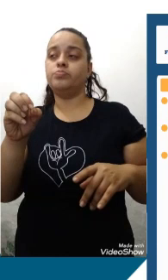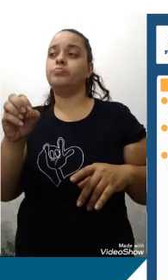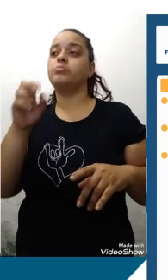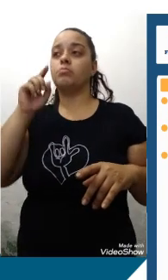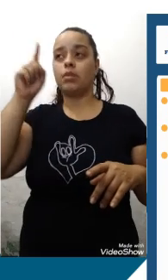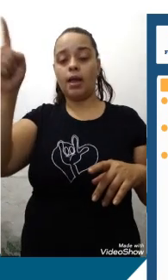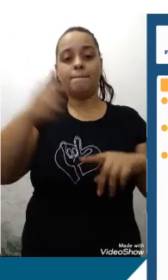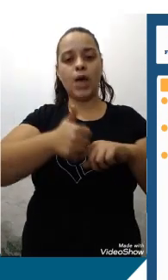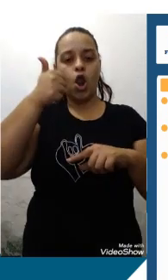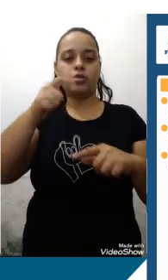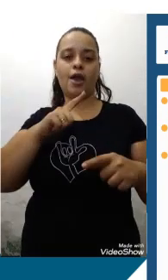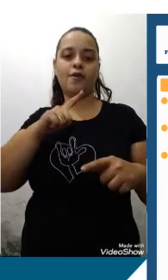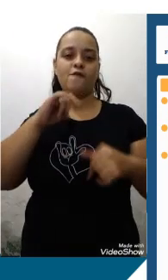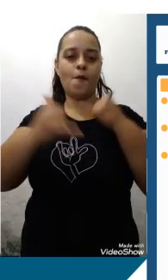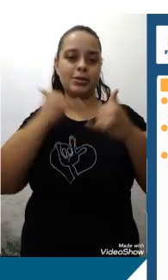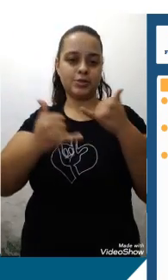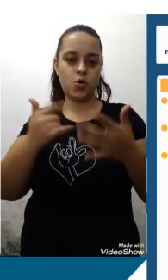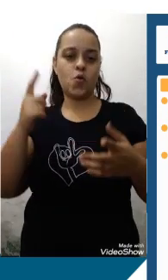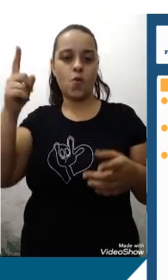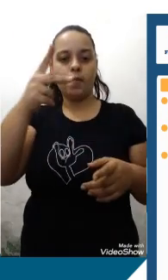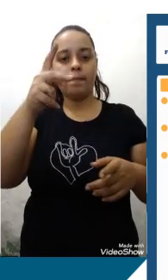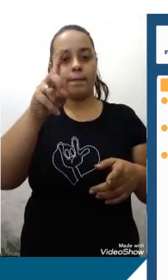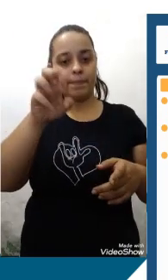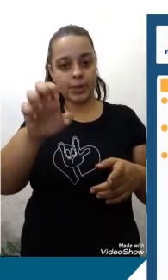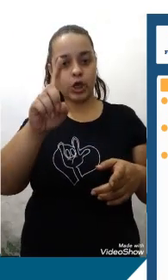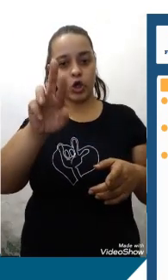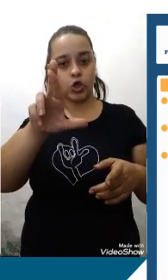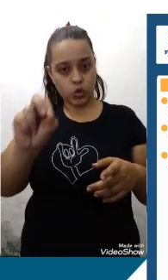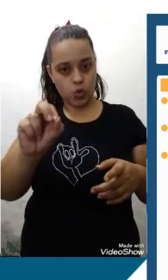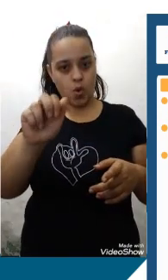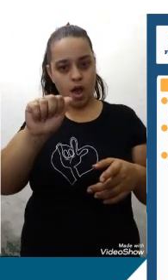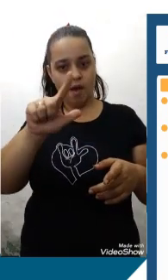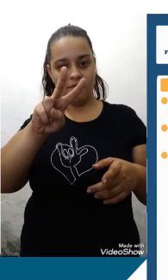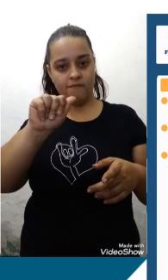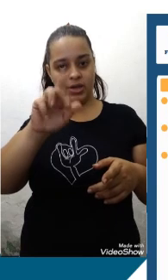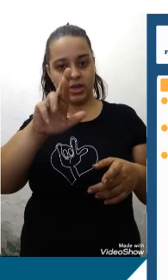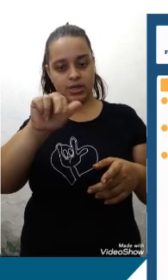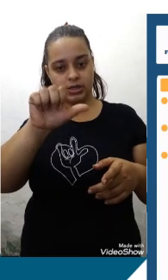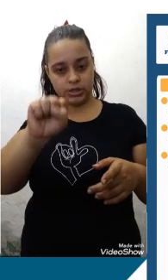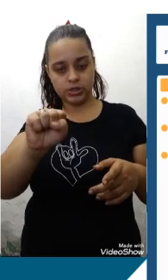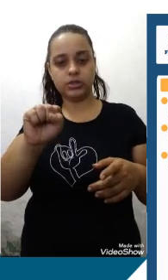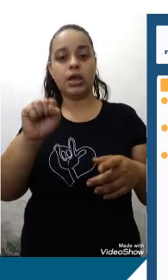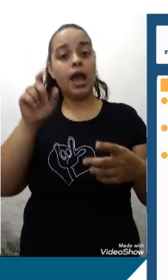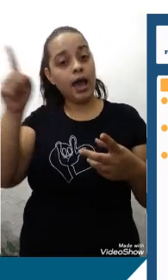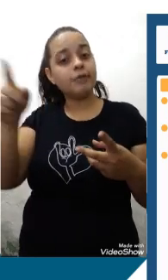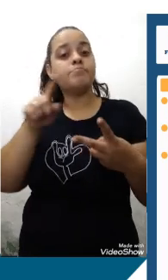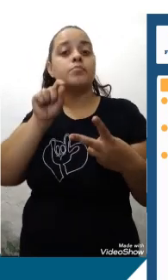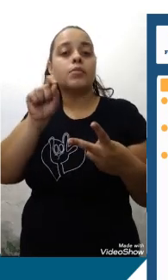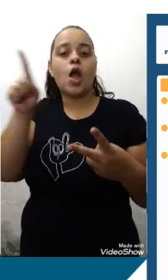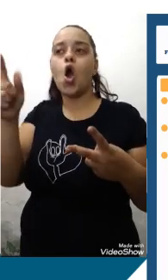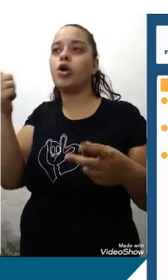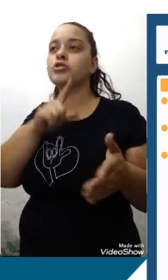uma poderosa esquadra, Pedro Álvares Cabral parte em direção às Índias. Descendo então em direção ao Atlântico Sul, Pedro